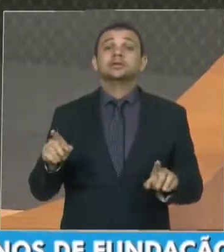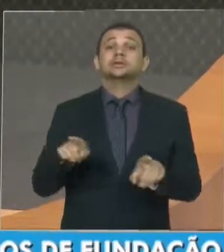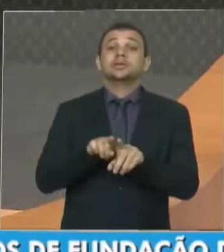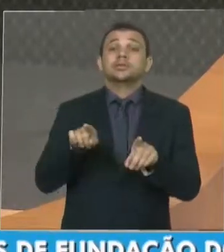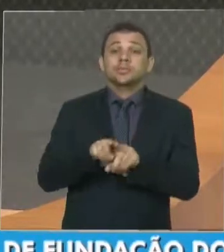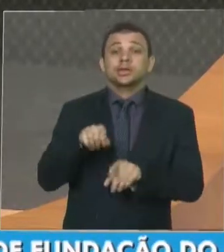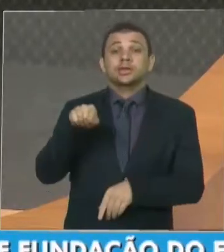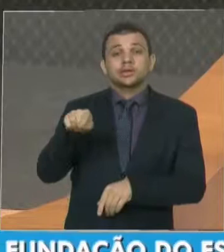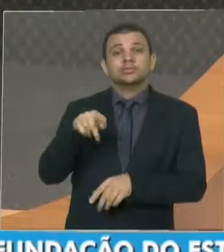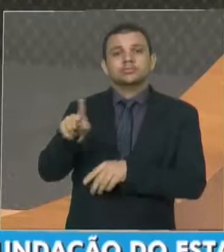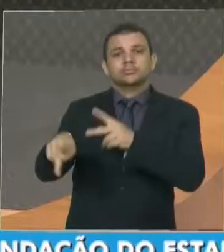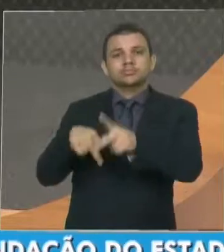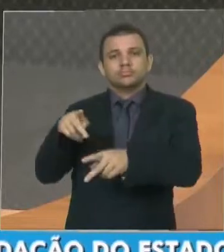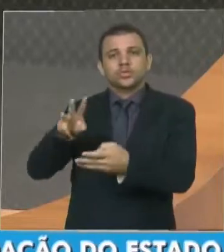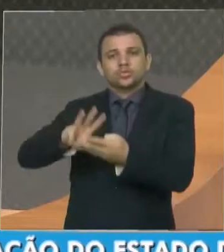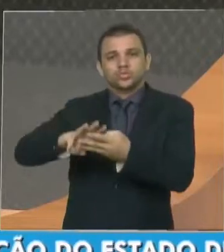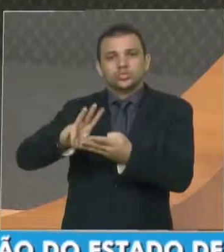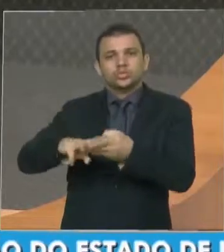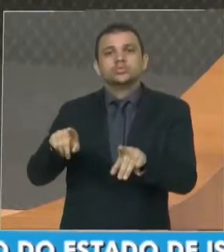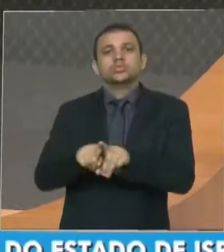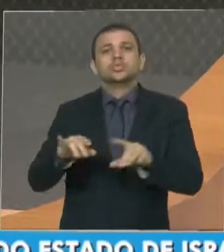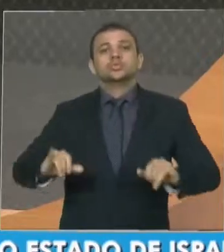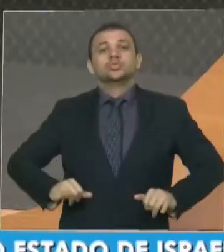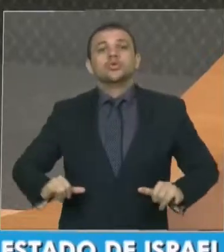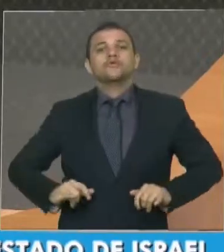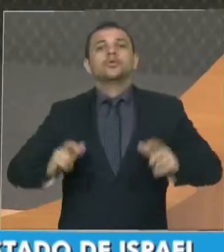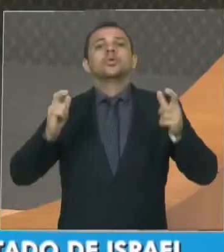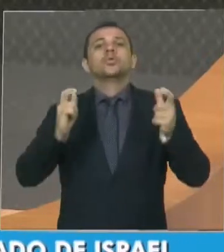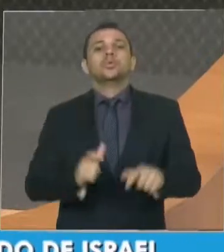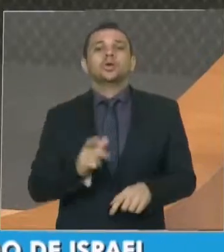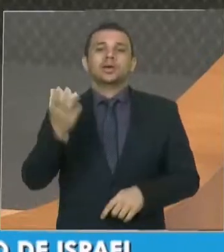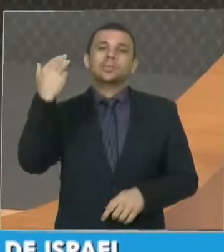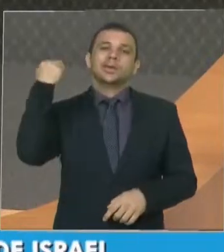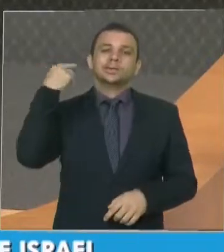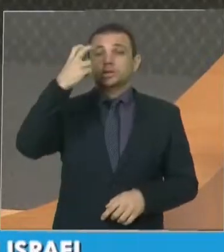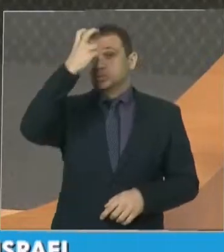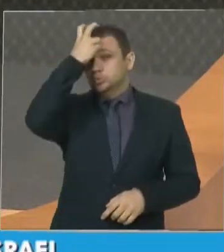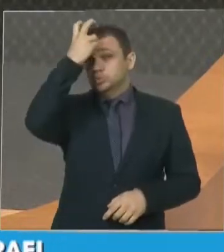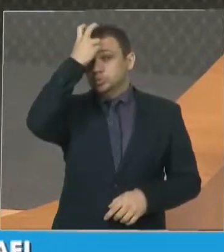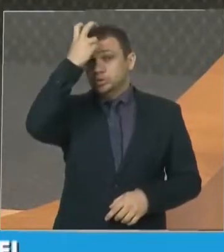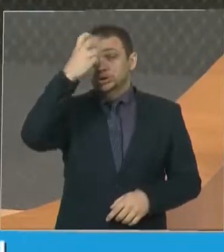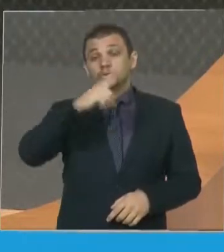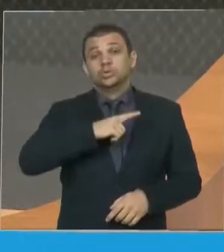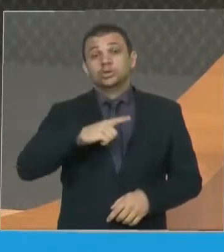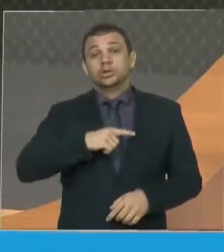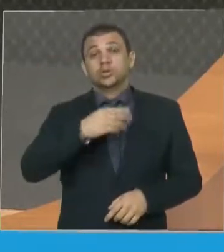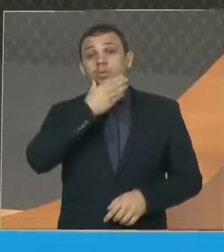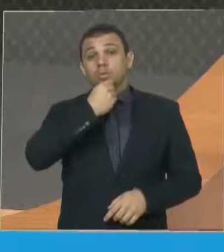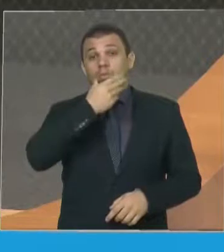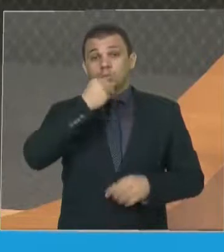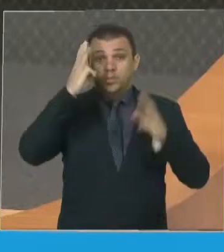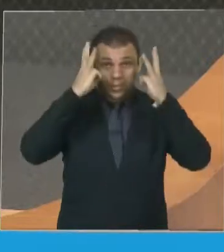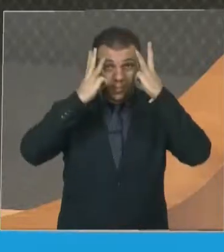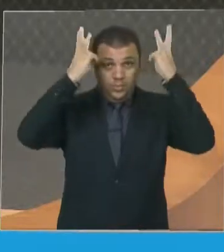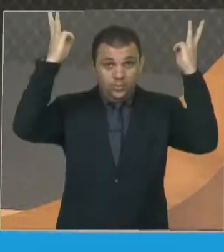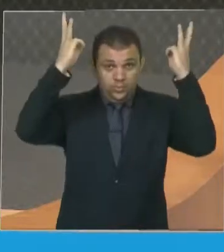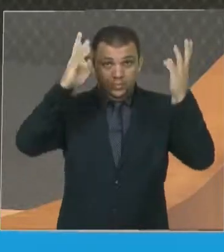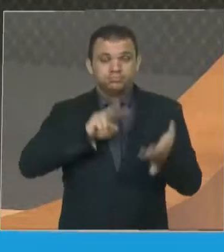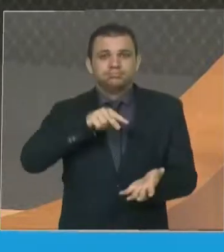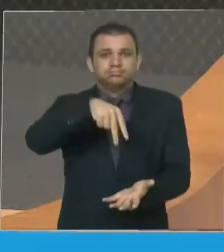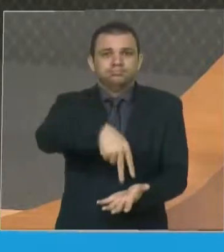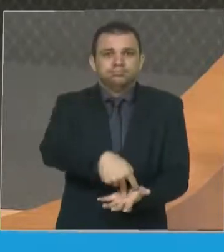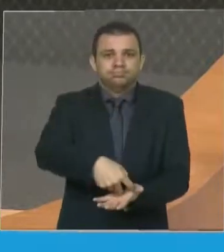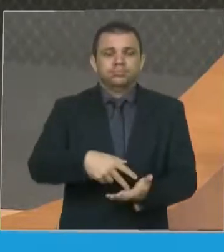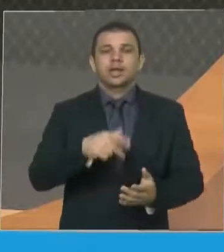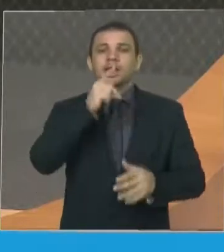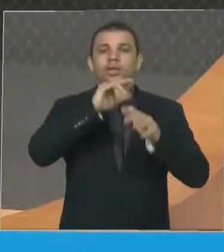egípcio, né? Onde levantou-se Moisés e abriu o Mar Vermelho e o povo passou a pés